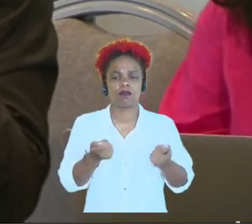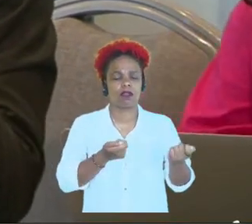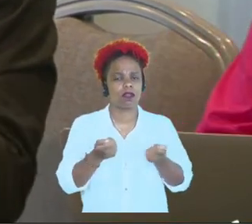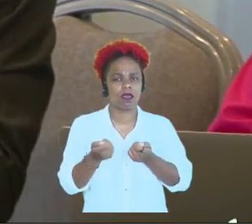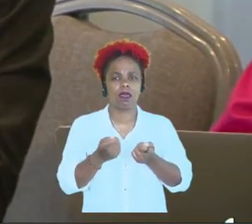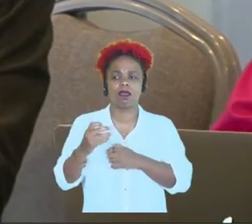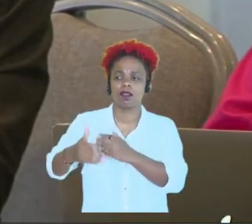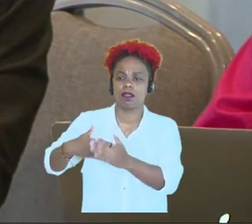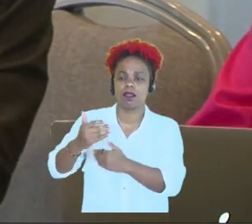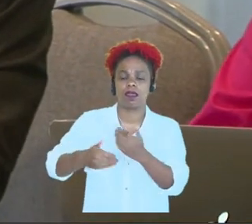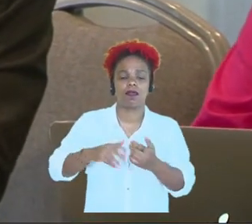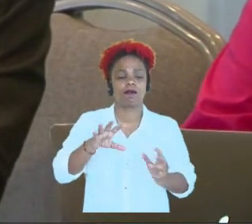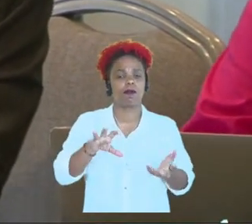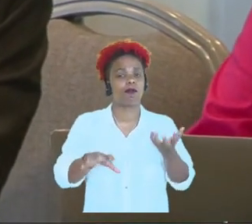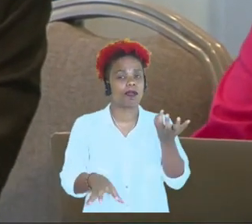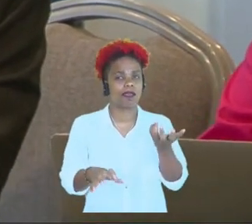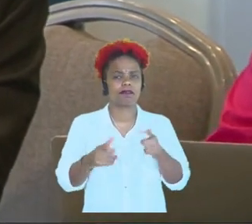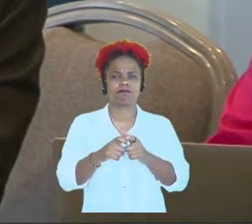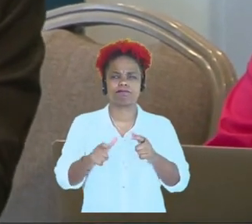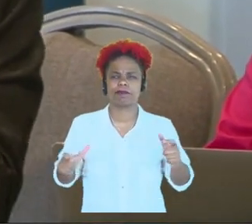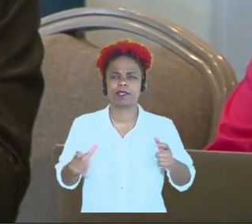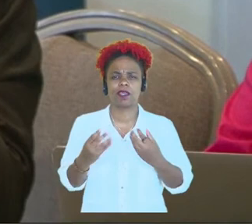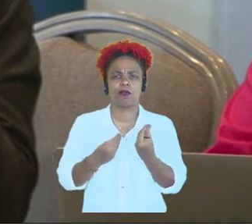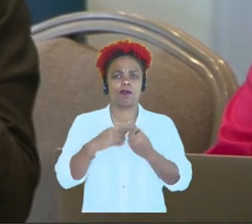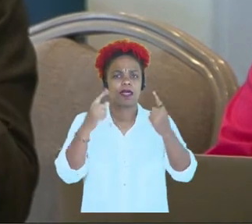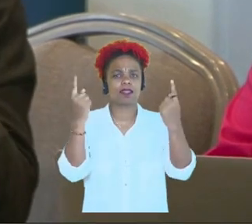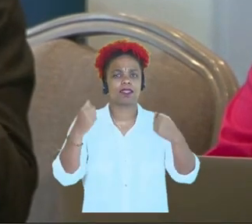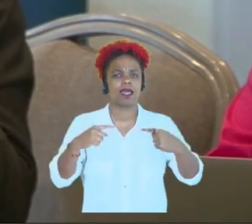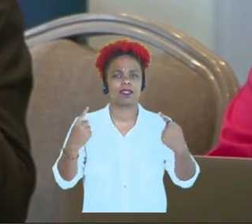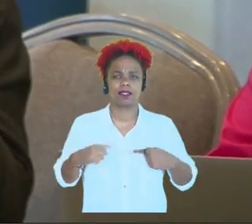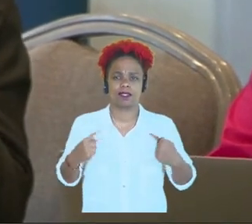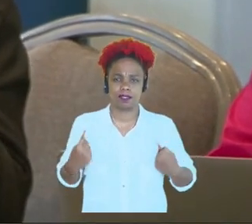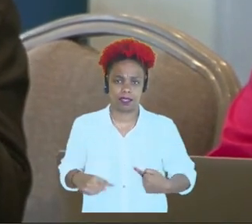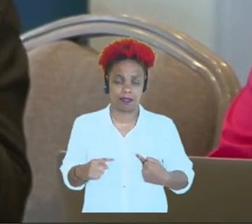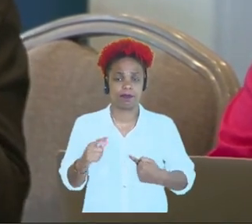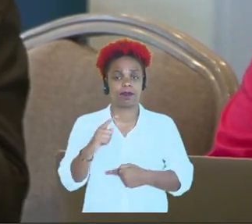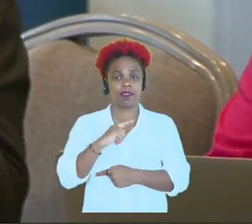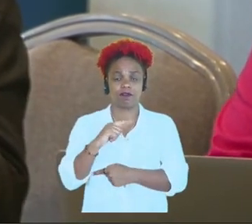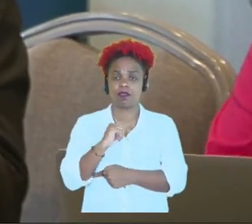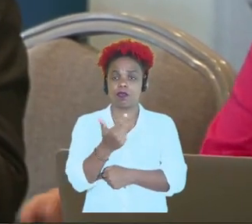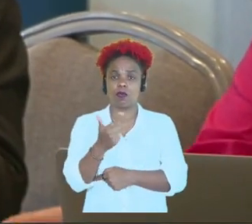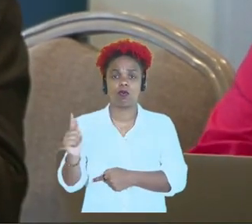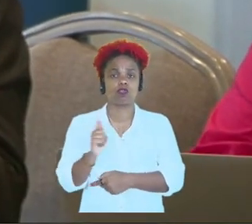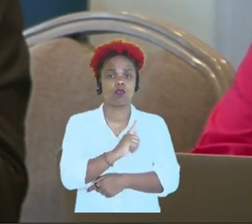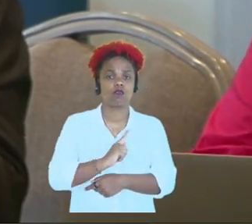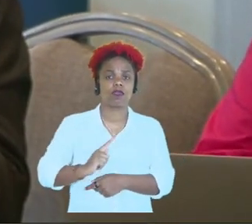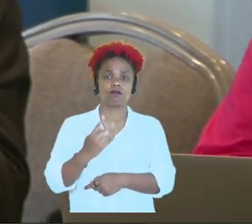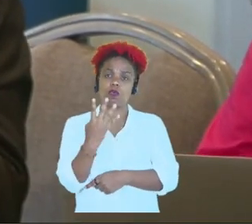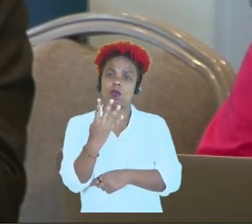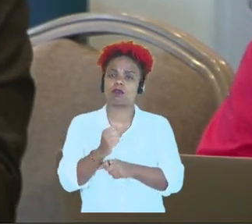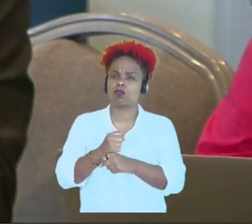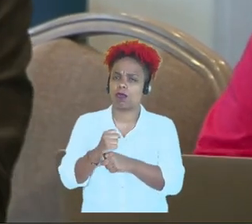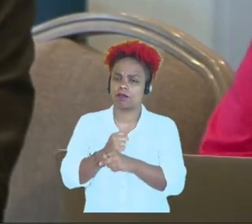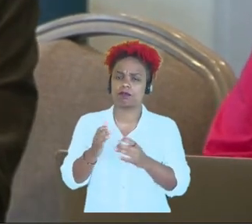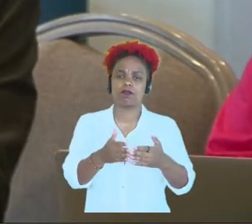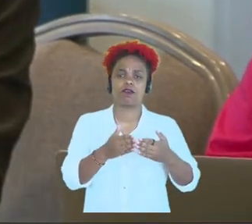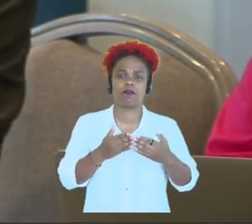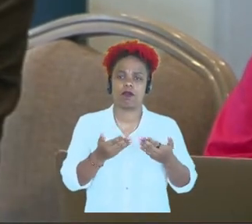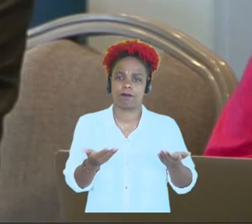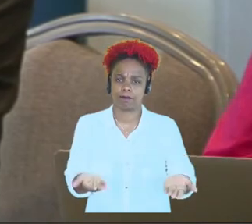Congresso, as maiorias, e os desafios políticos do próximo governo nos próximos 4 anos. Por favor.